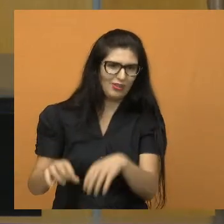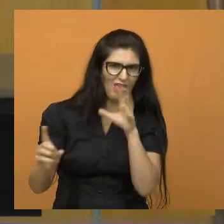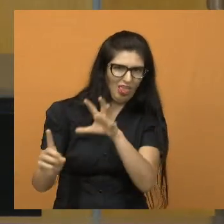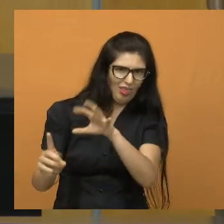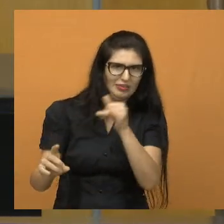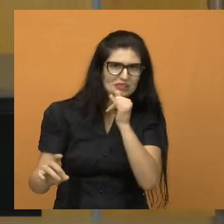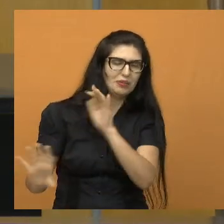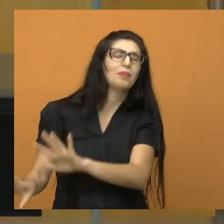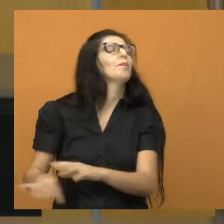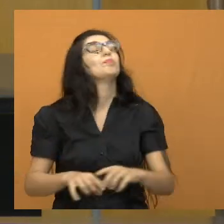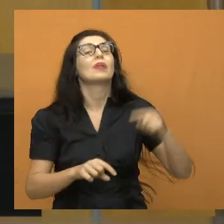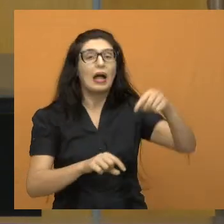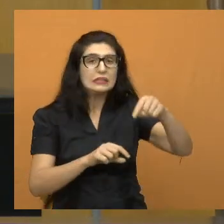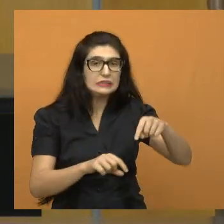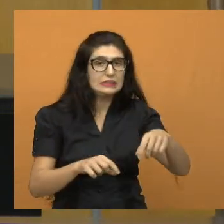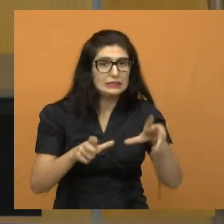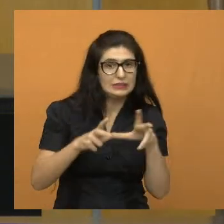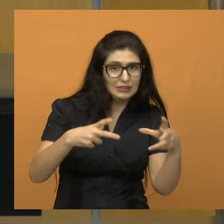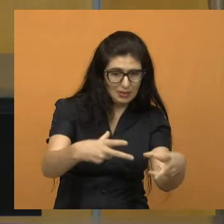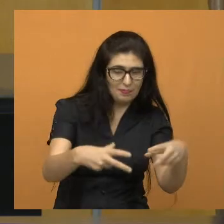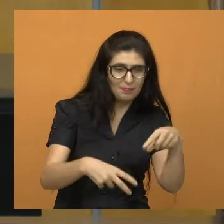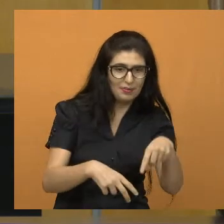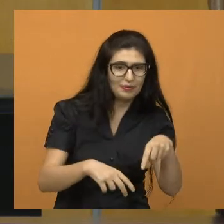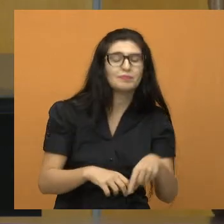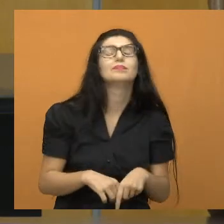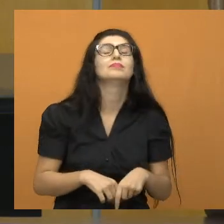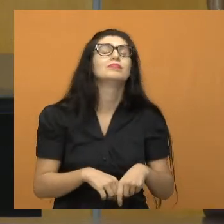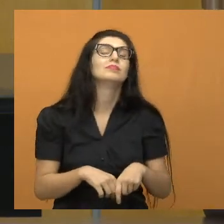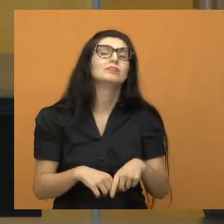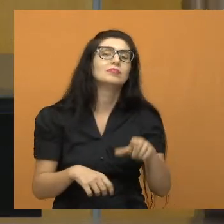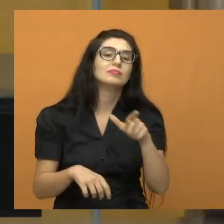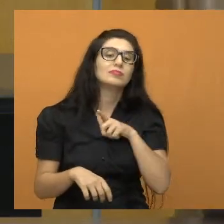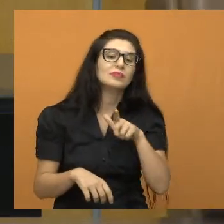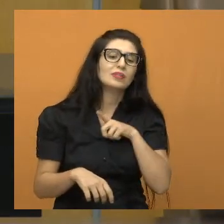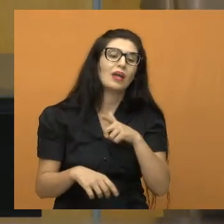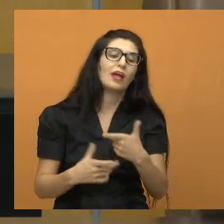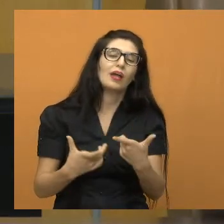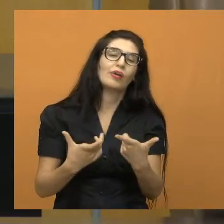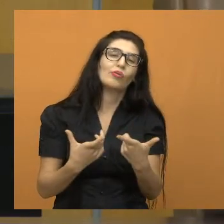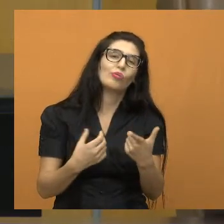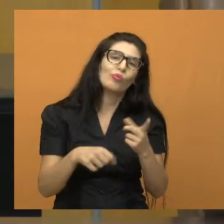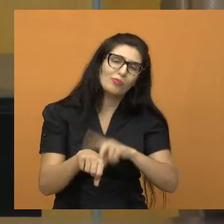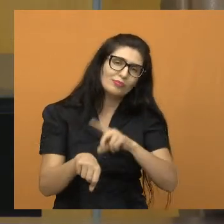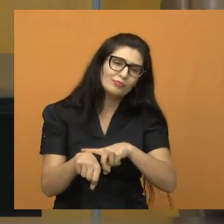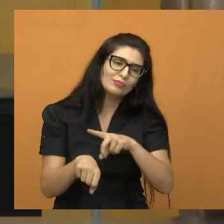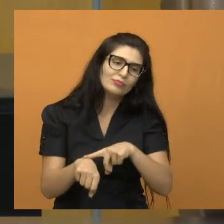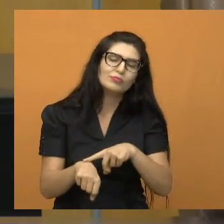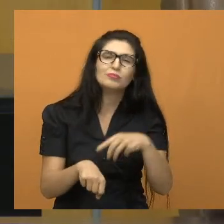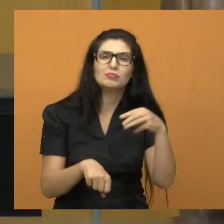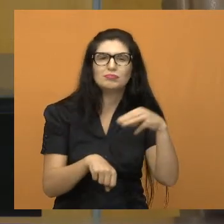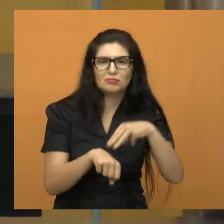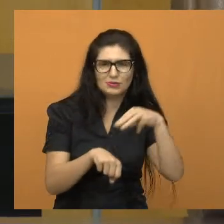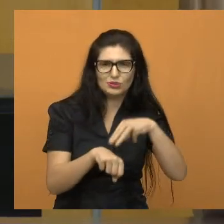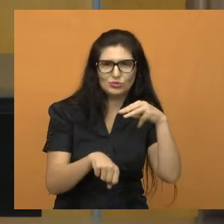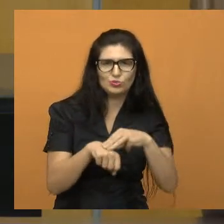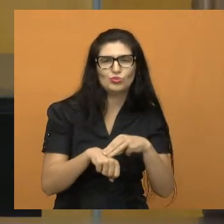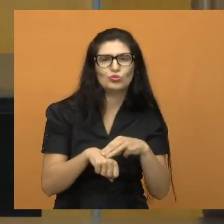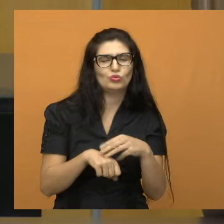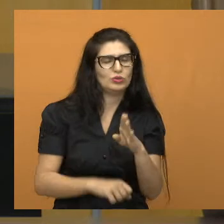na sessão de Câmara, um instante de silêncio para a gente ser solidário às famílias dos entes